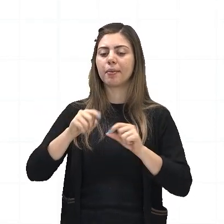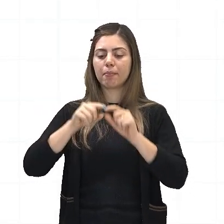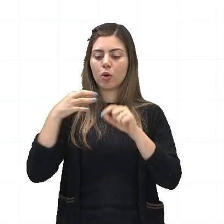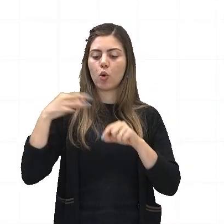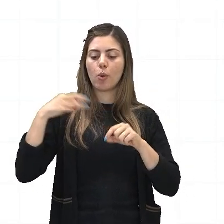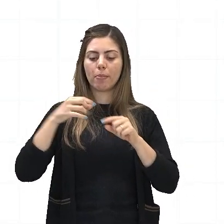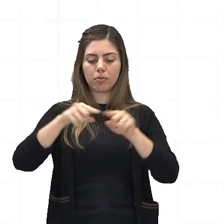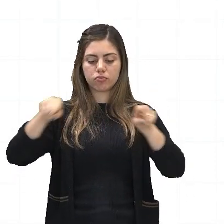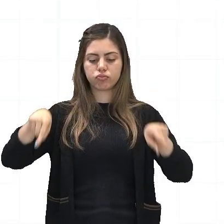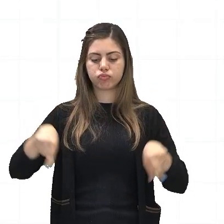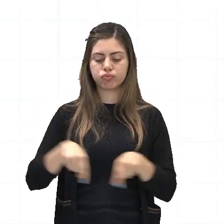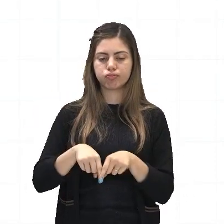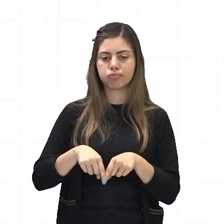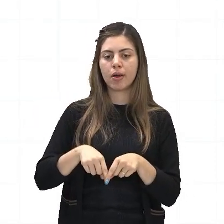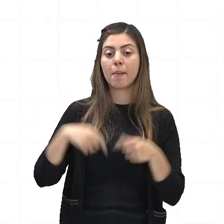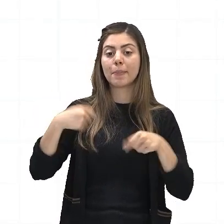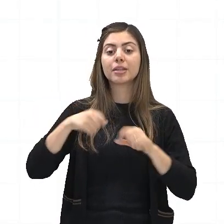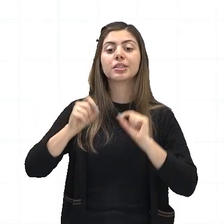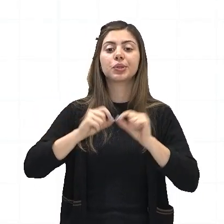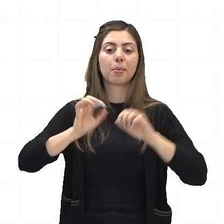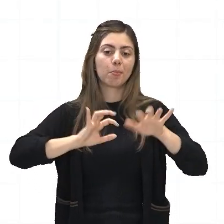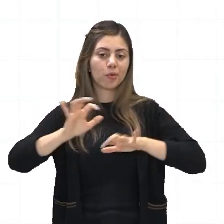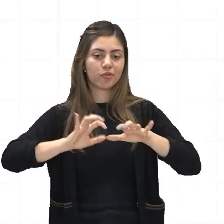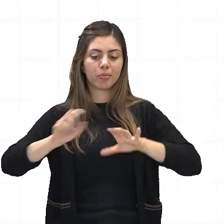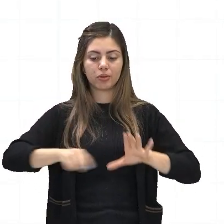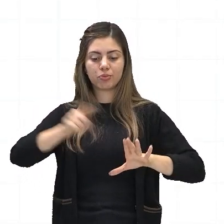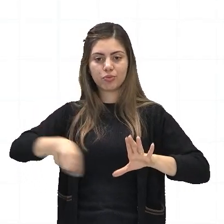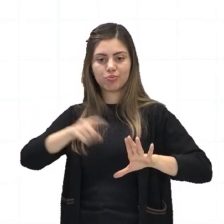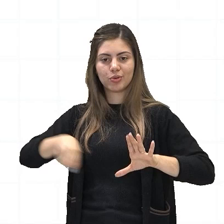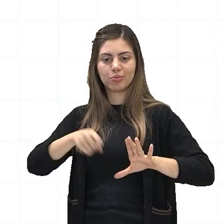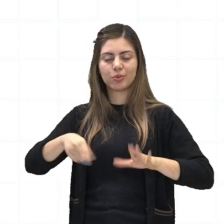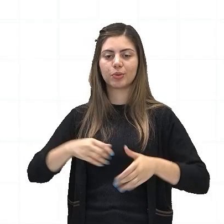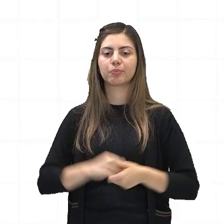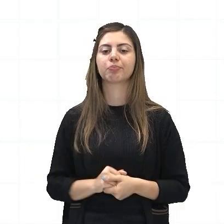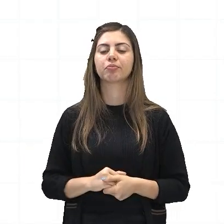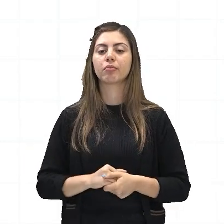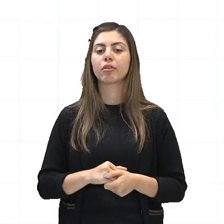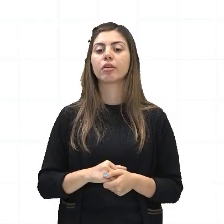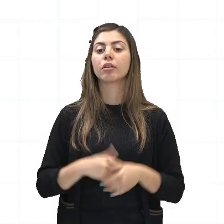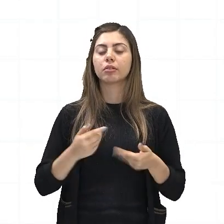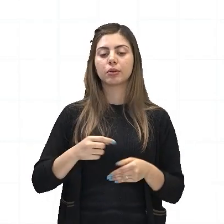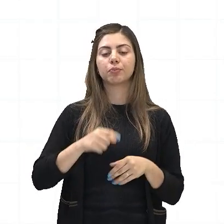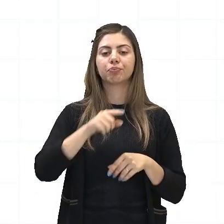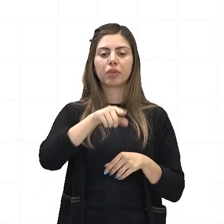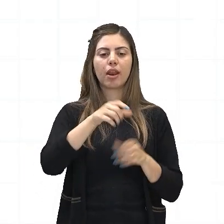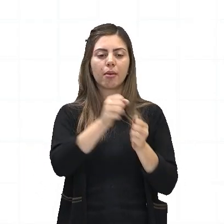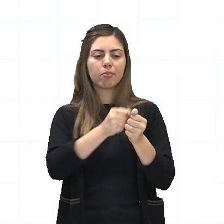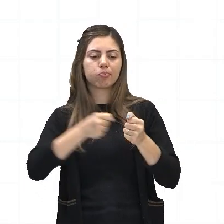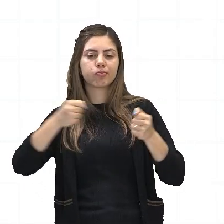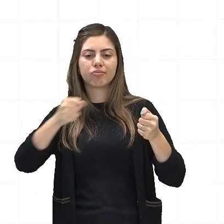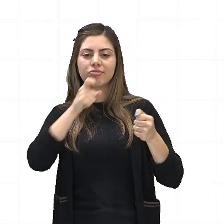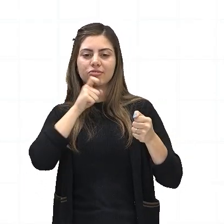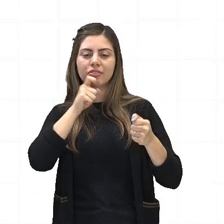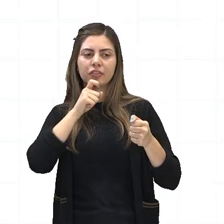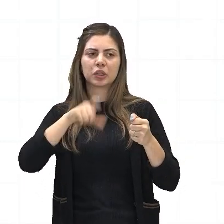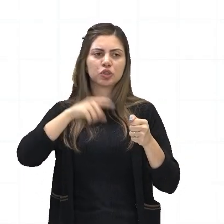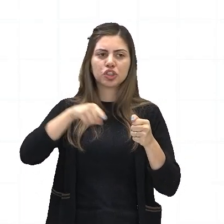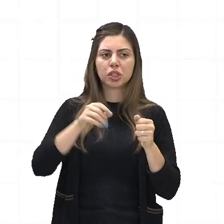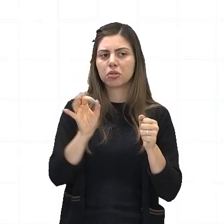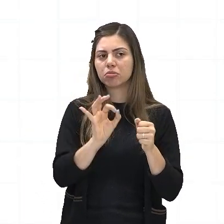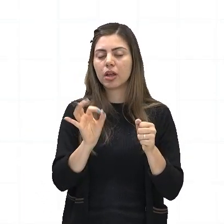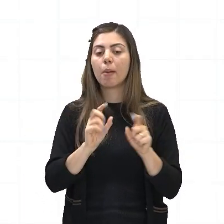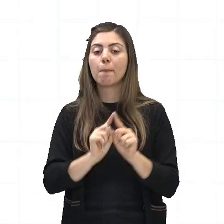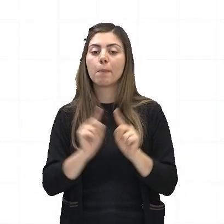gente diz, bater e lavar ali aquela roupa muito bem. No caso lá da geladeira não tem nada que vai girar, mas tem um motor ali que vai, na verdade tem